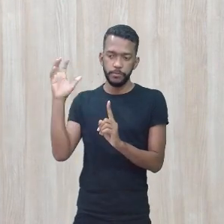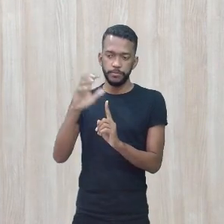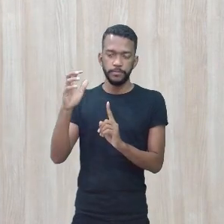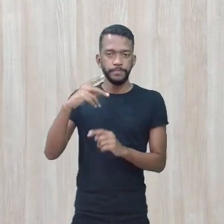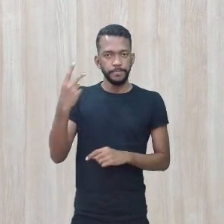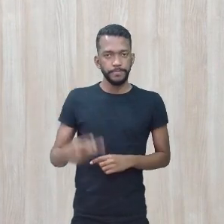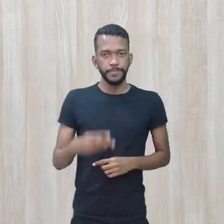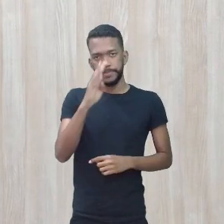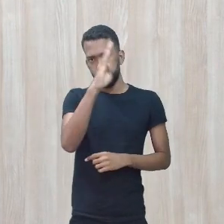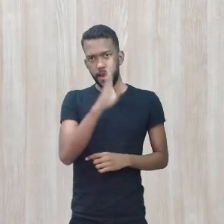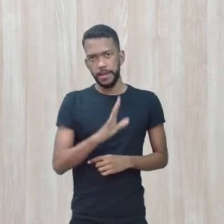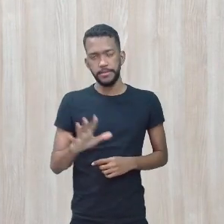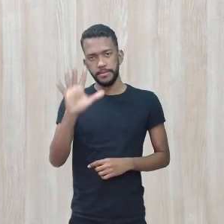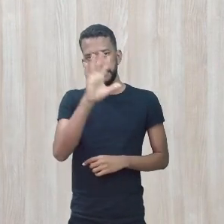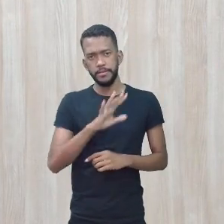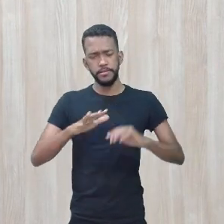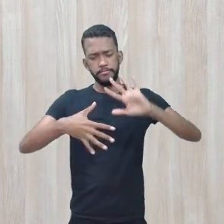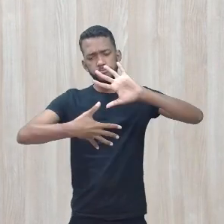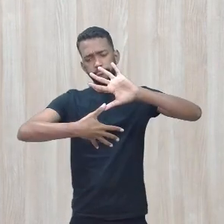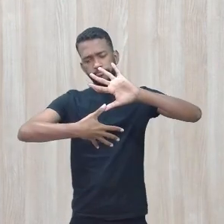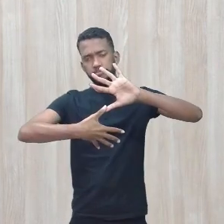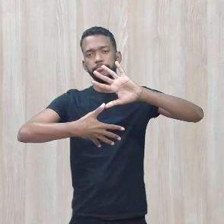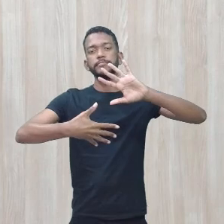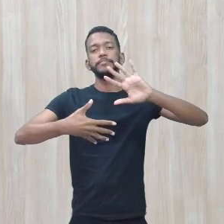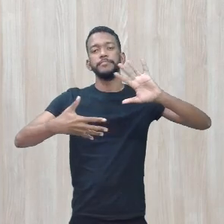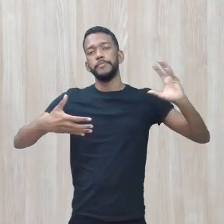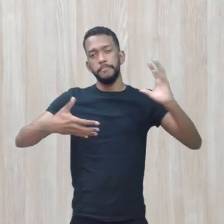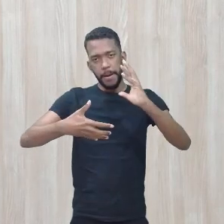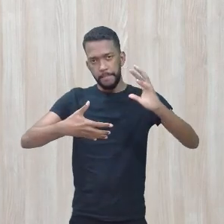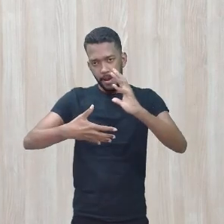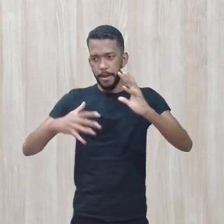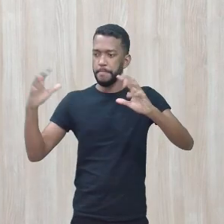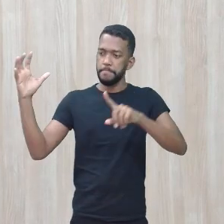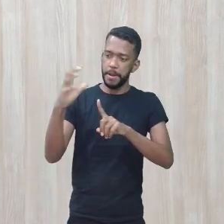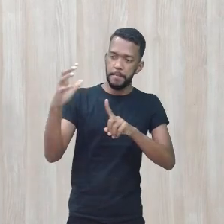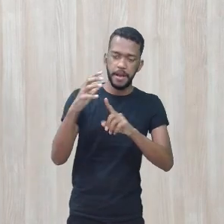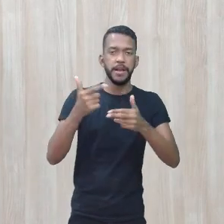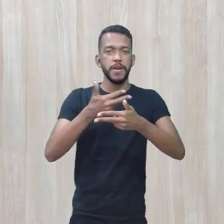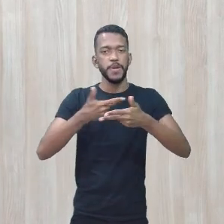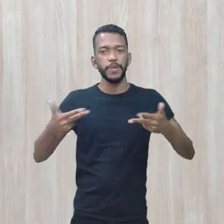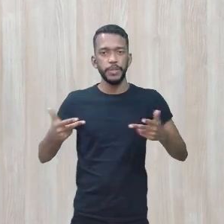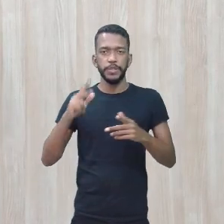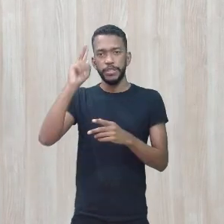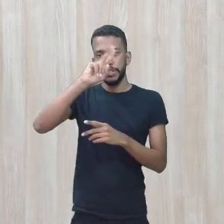chegou na música oriental, né? As influências, a história,